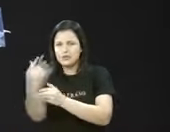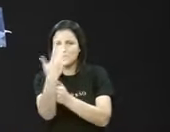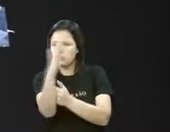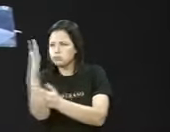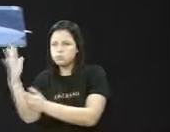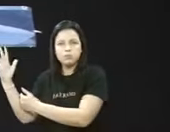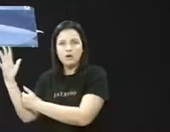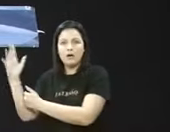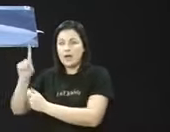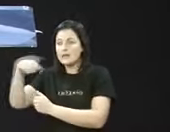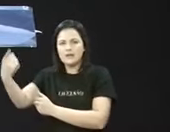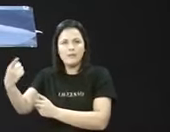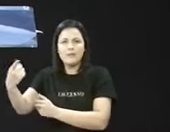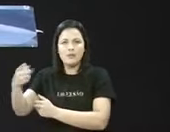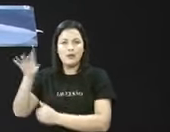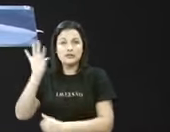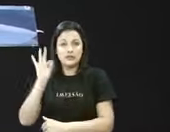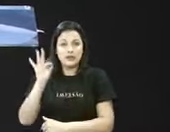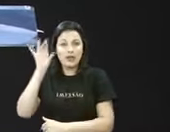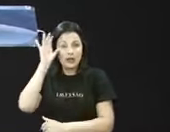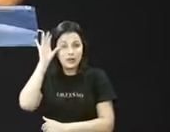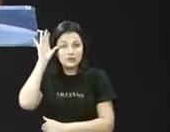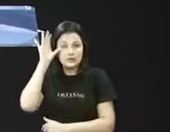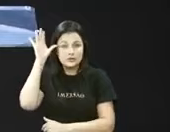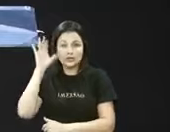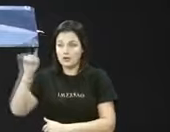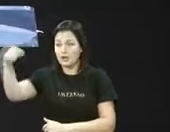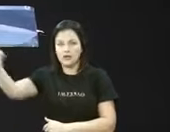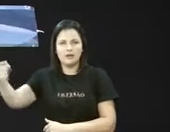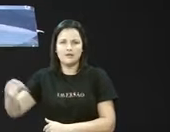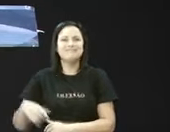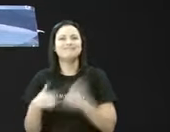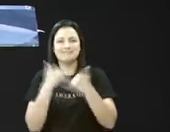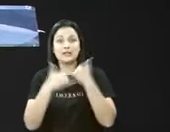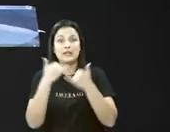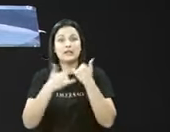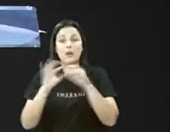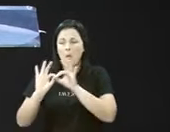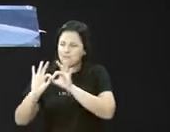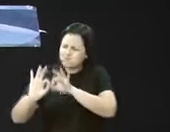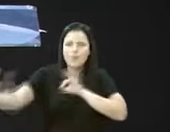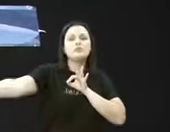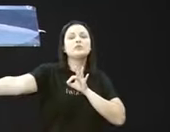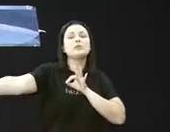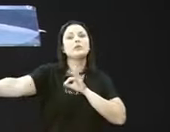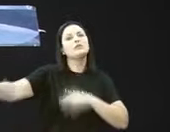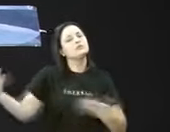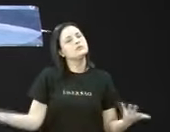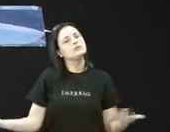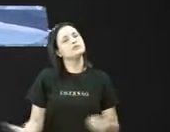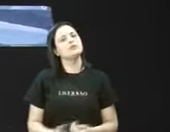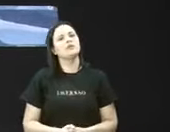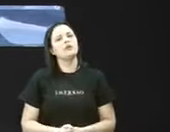e eu acho que depois é a China. Porque ninguém sabe o que tem depois daquela mata. Você